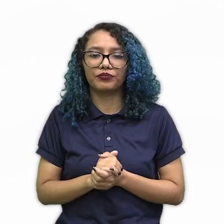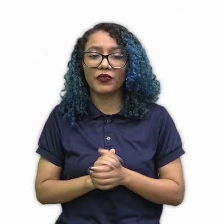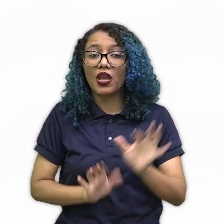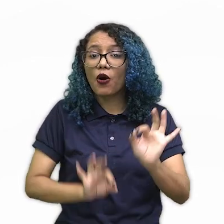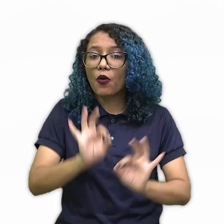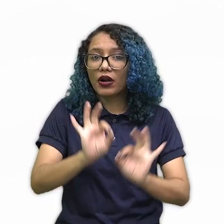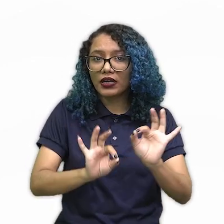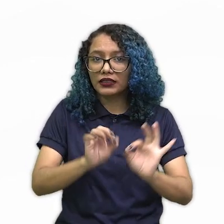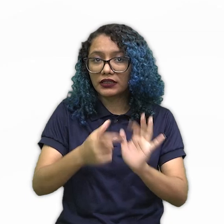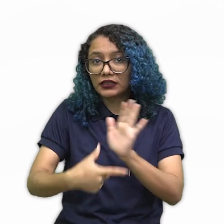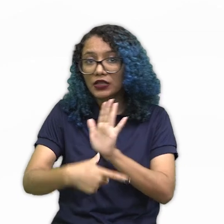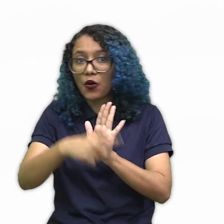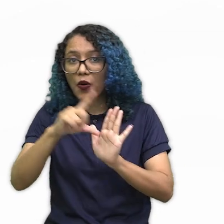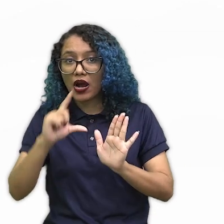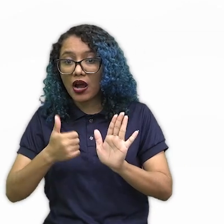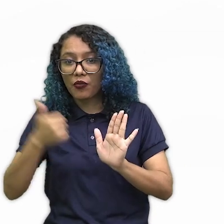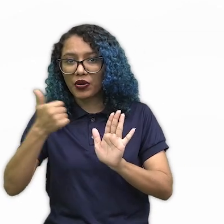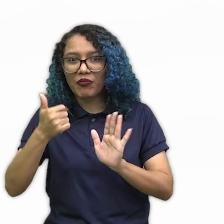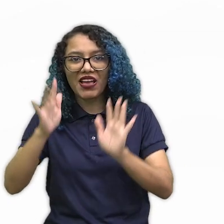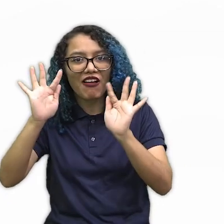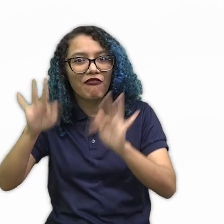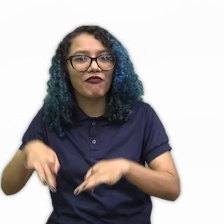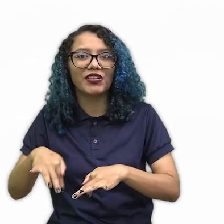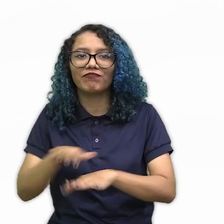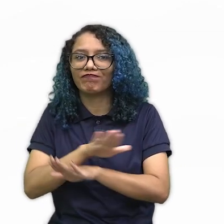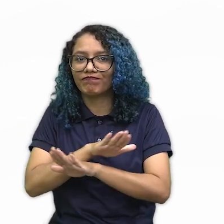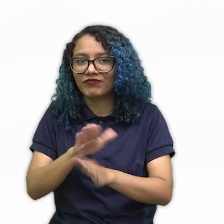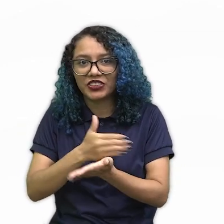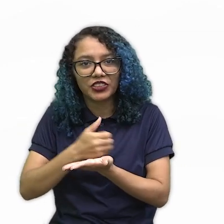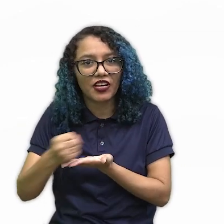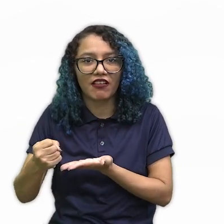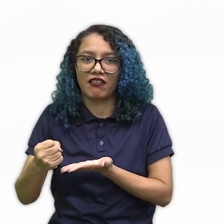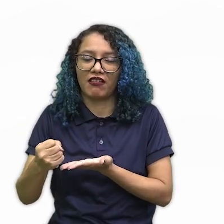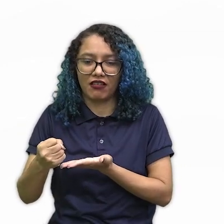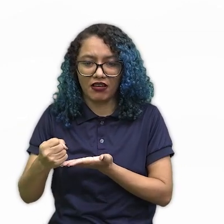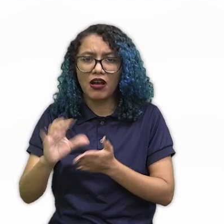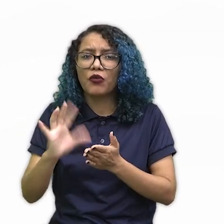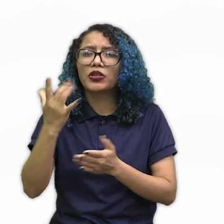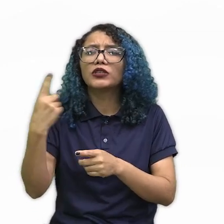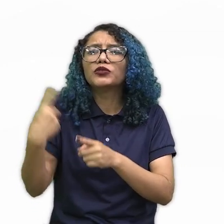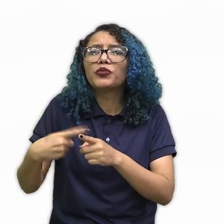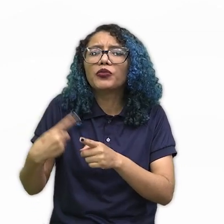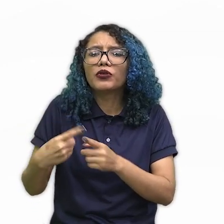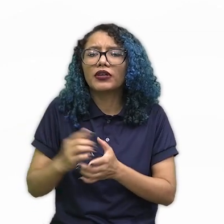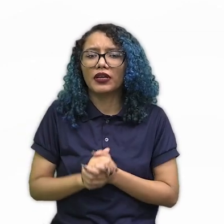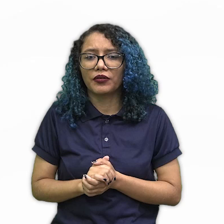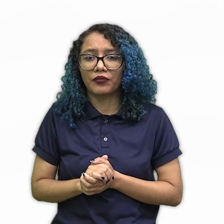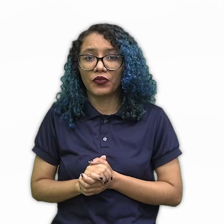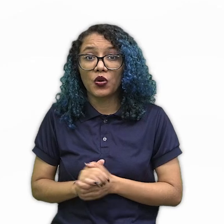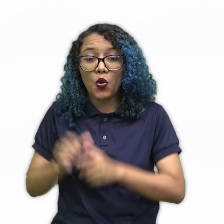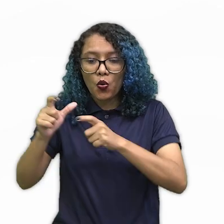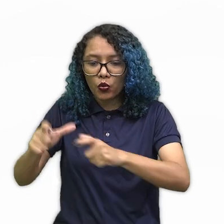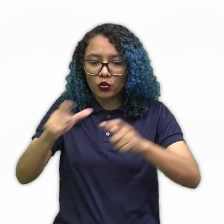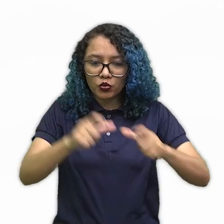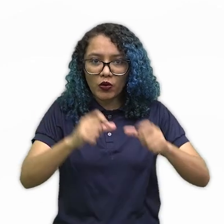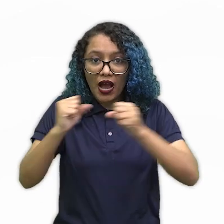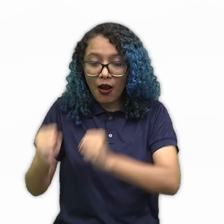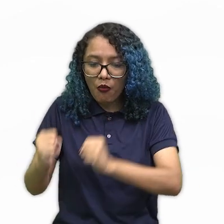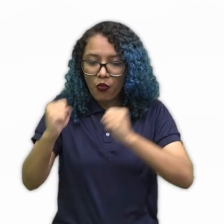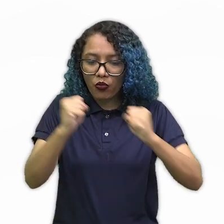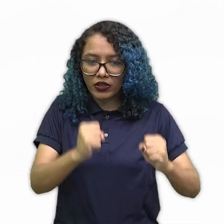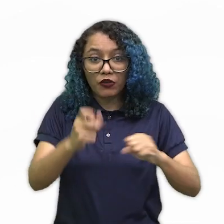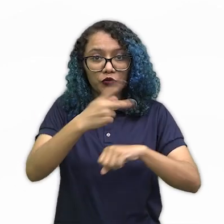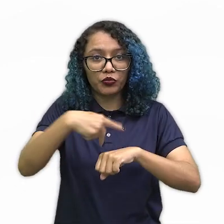geopolítica mundial anterior, ela desmoronou por completo. Isso aconteceu porque os impérios coloniais das